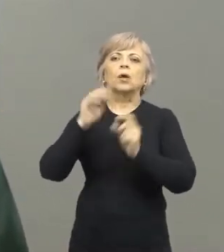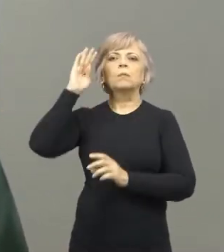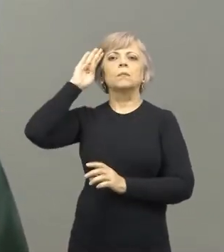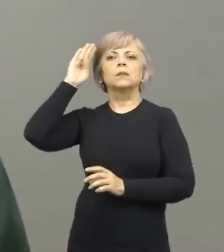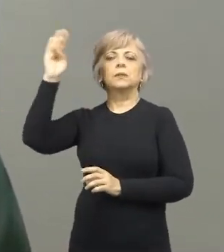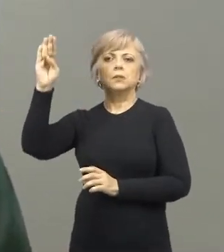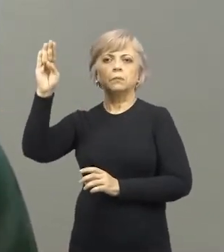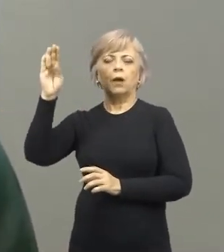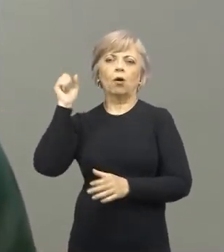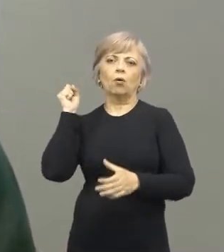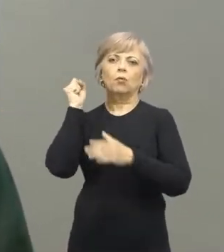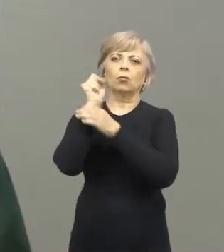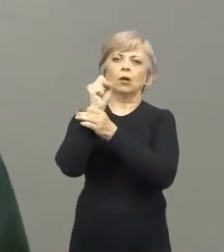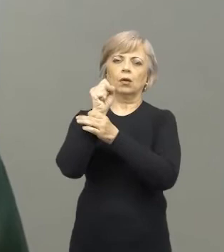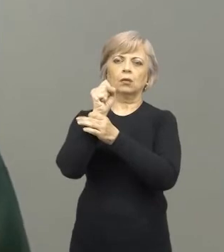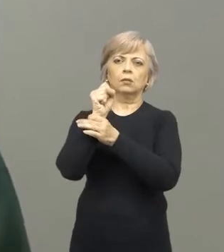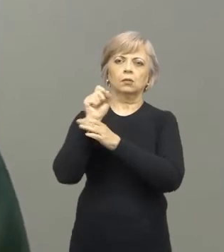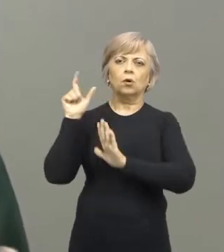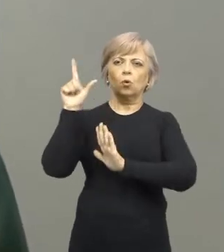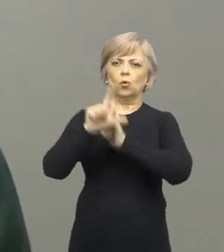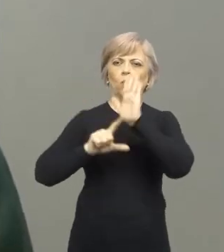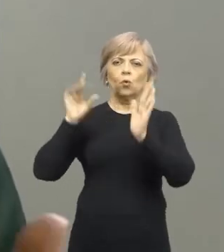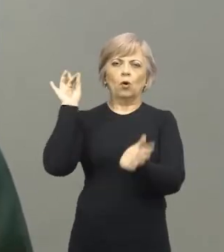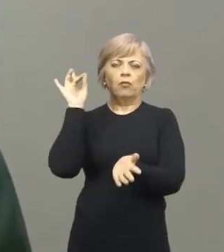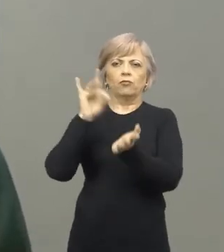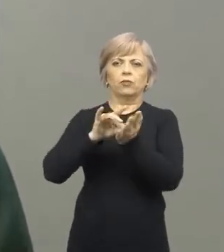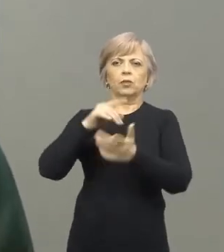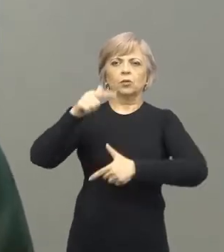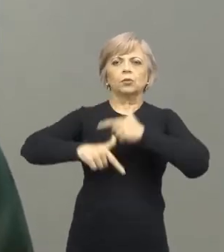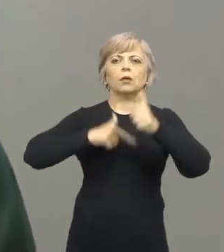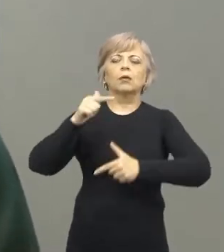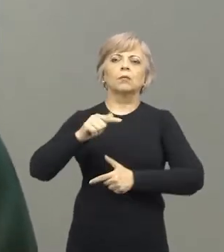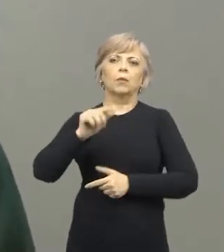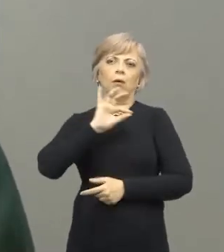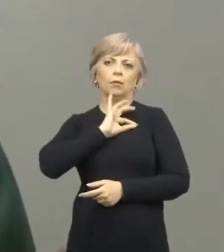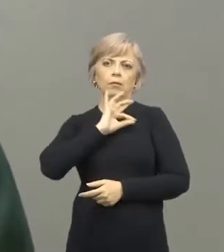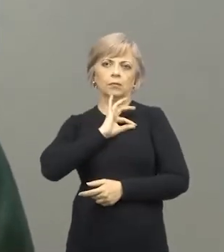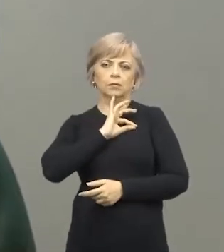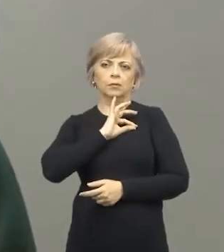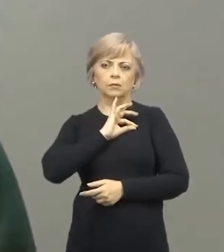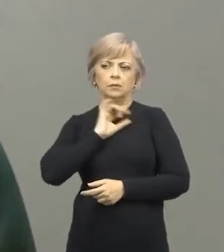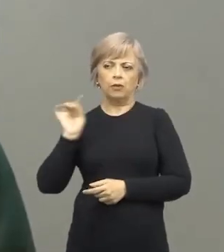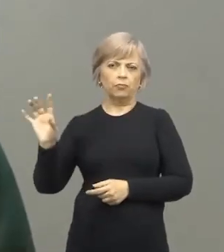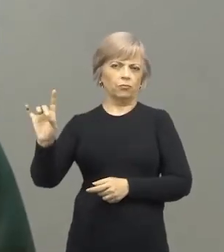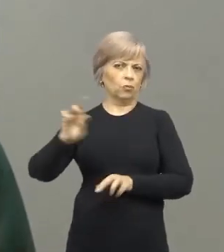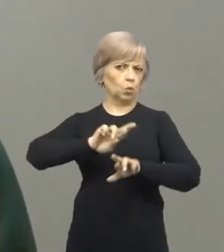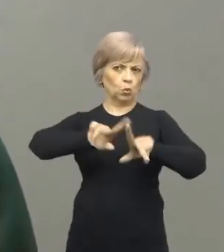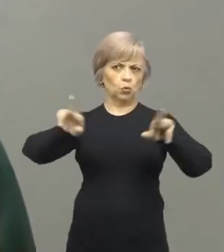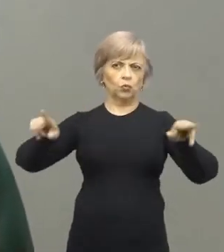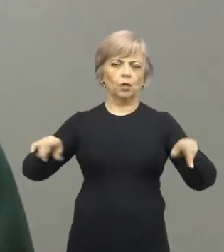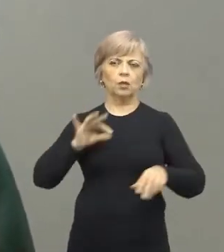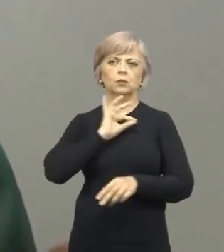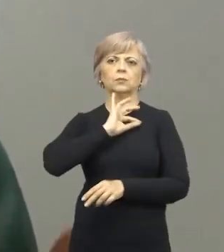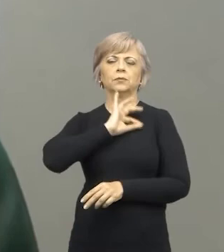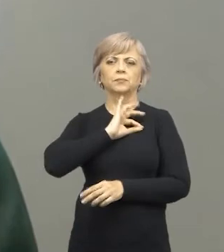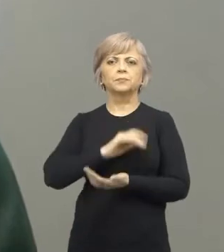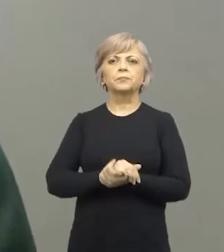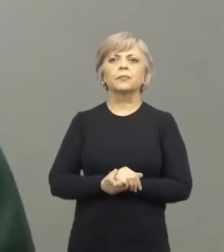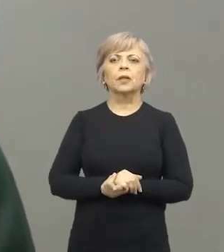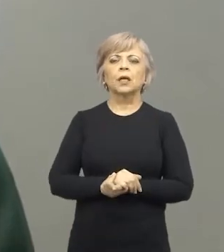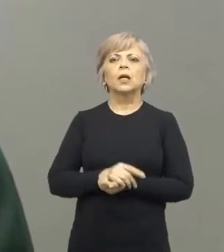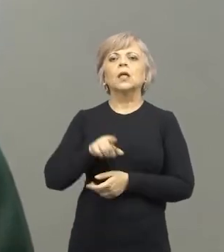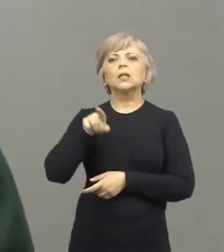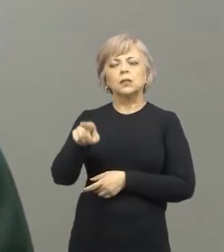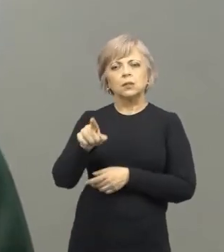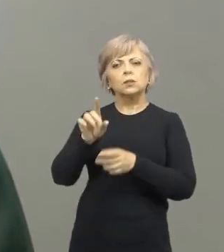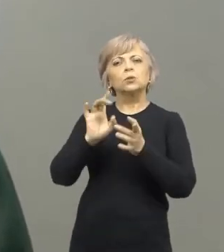principalmente para garantir a legitimidade das ações da polícia, das polícias como um todo. E isso